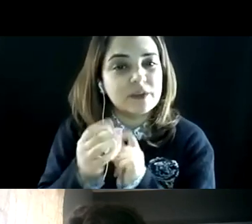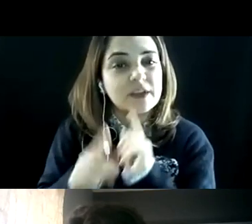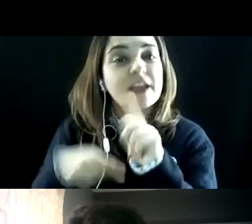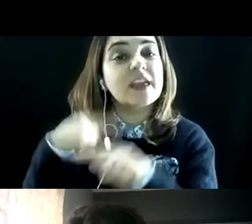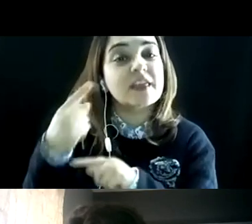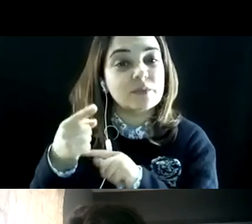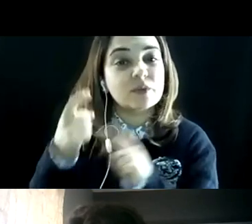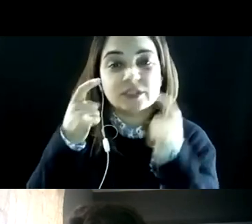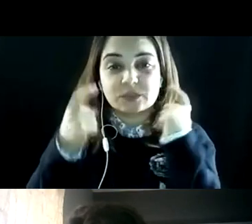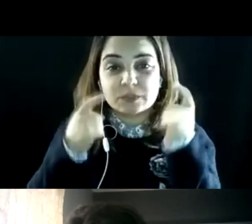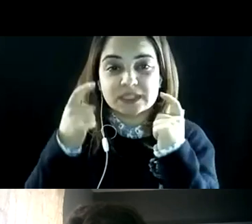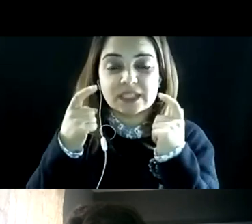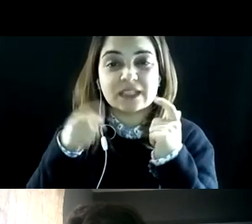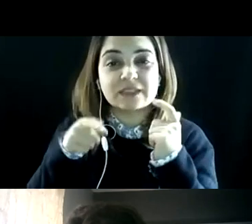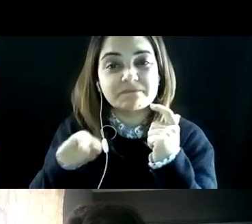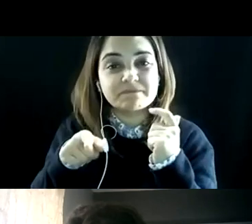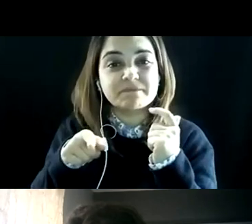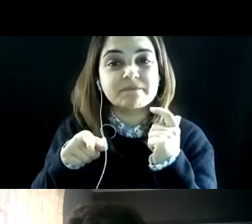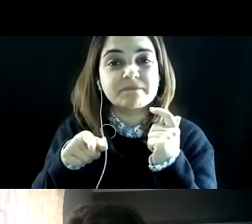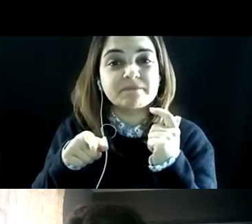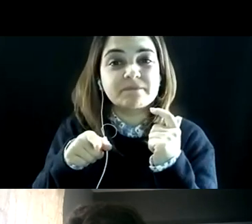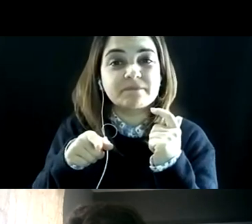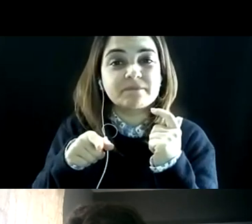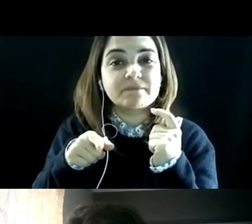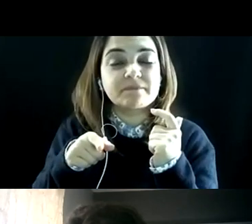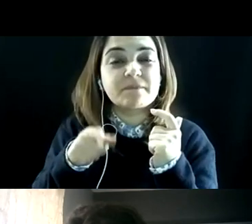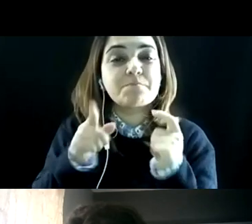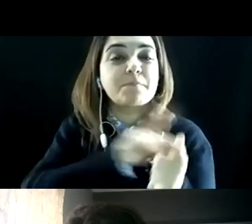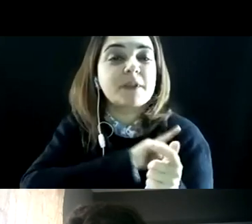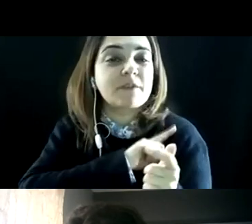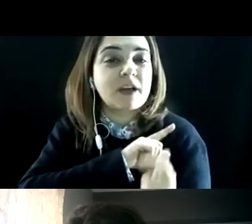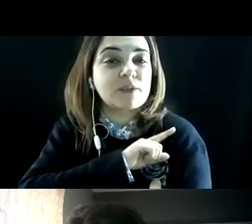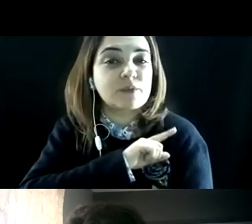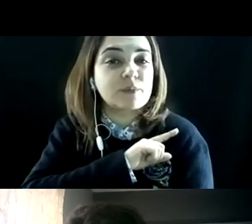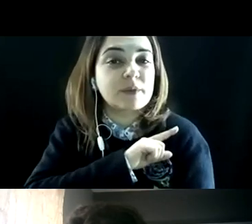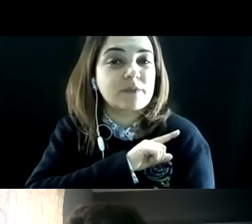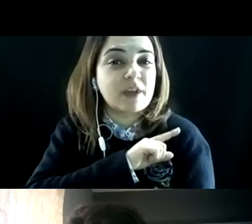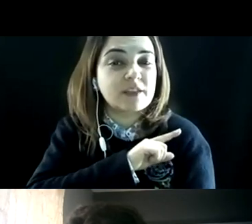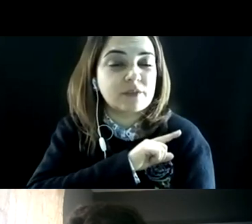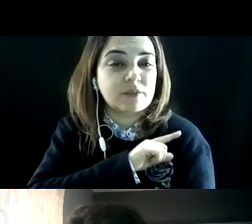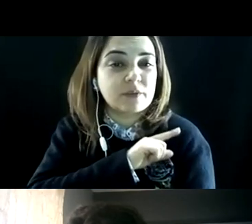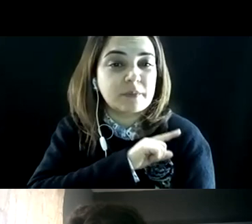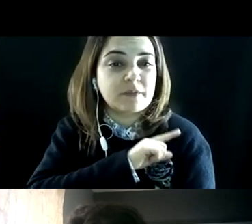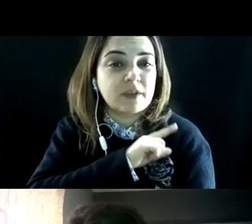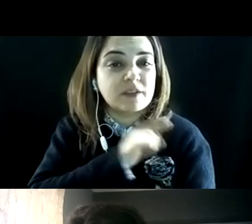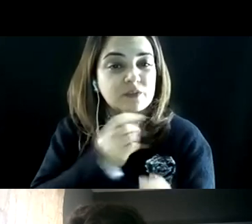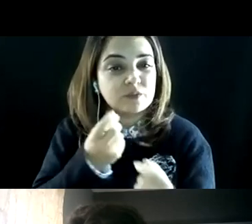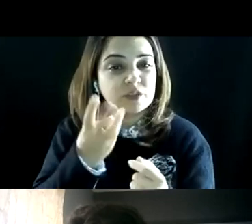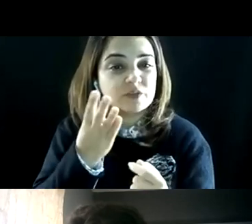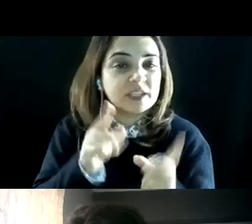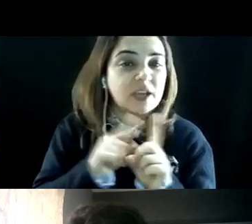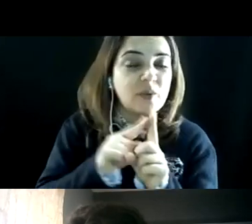pensarmos também nesta questão que é os privados, apesar que estes privados muitas vezes são semipúblicos, ou seja,